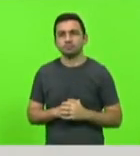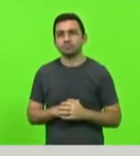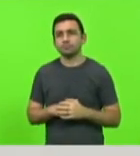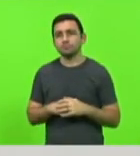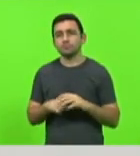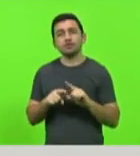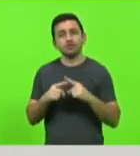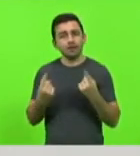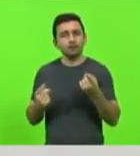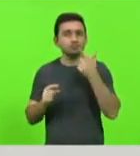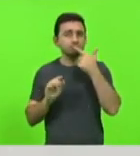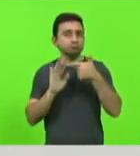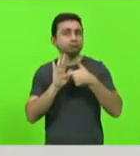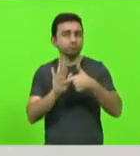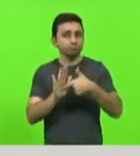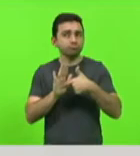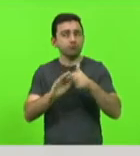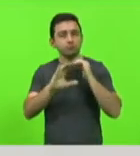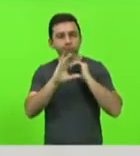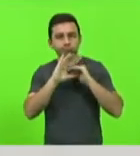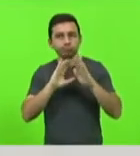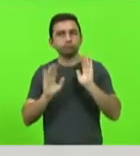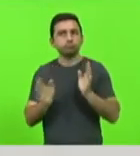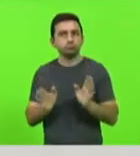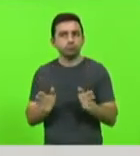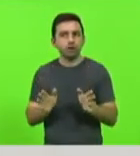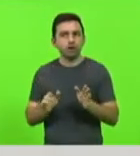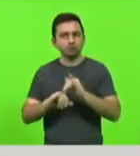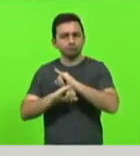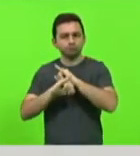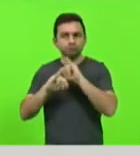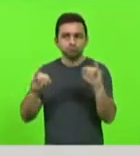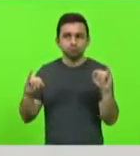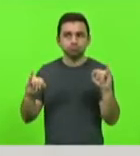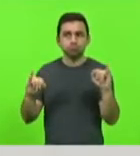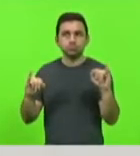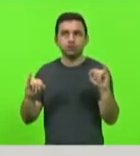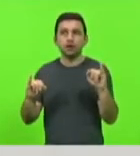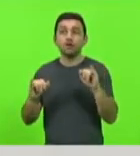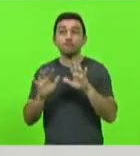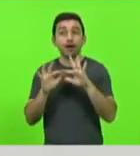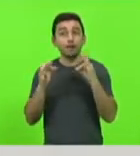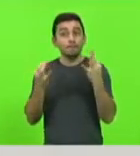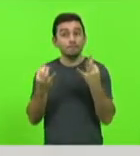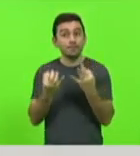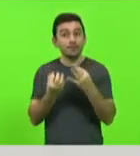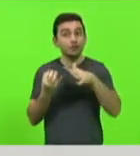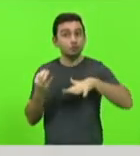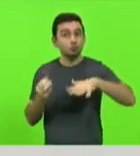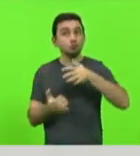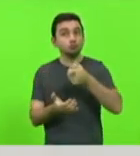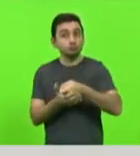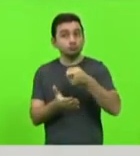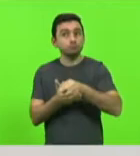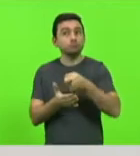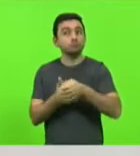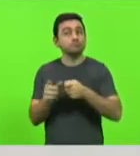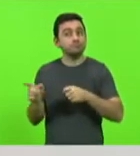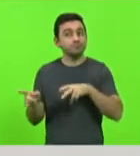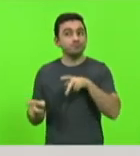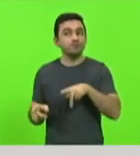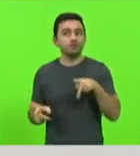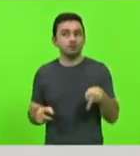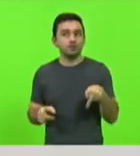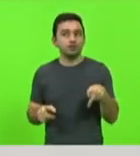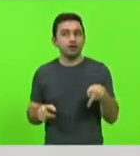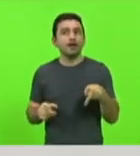dessas denúncias aqui, que eu já mandei lá para lá de novo, e publiquei, os pais estão até cobrando desse professor. E a